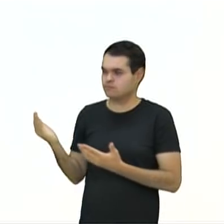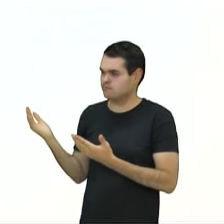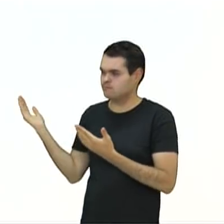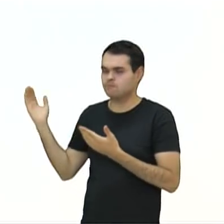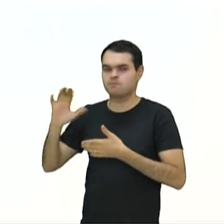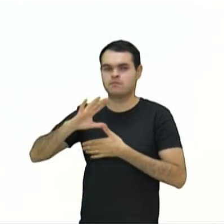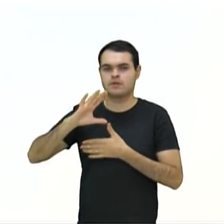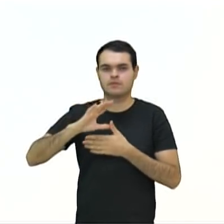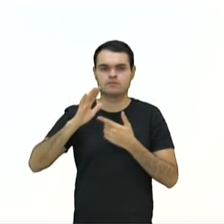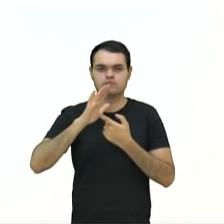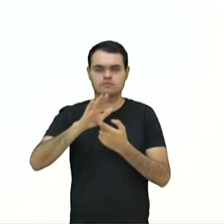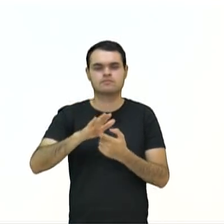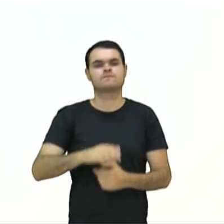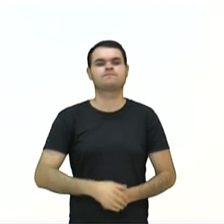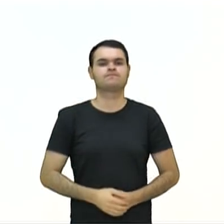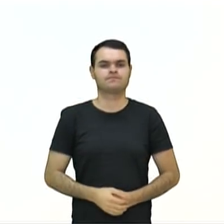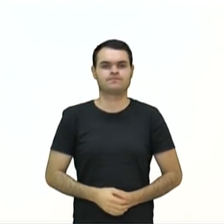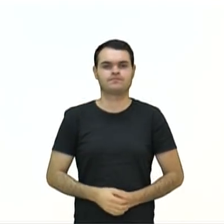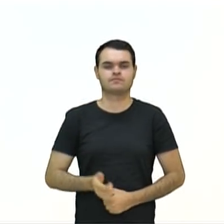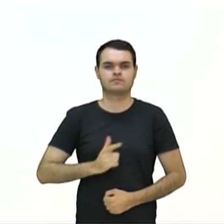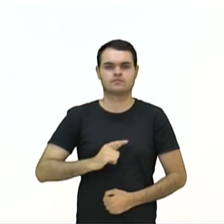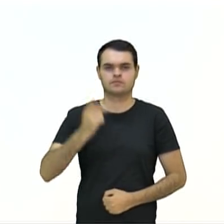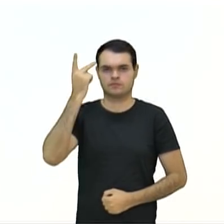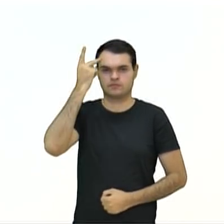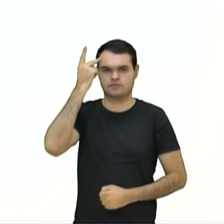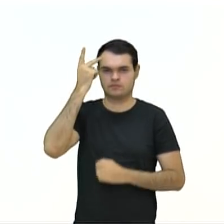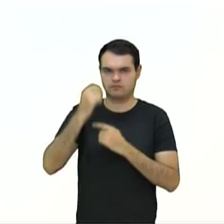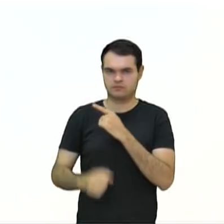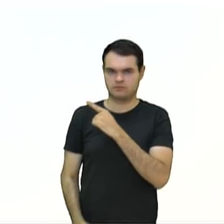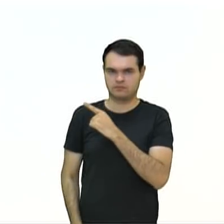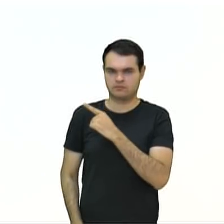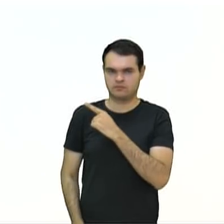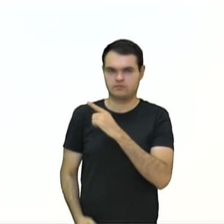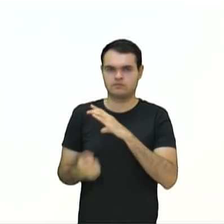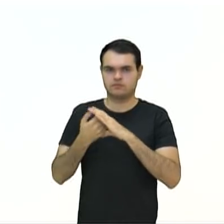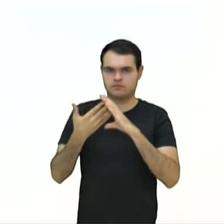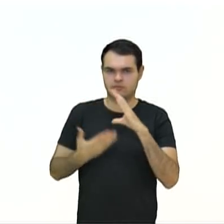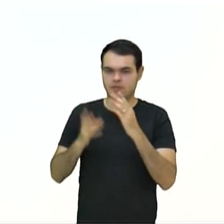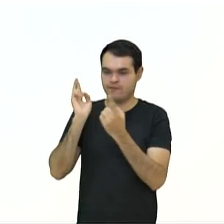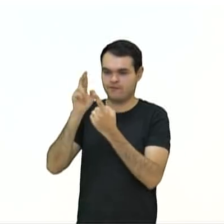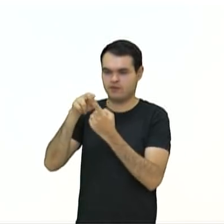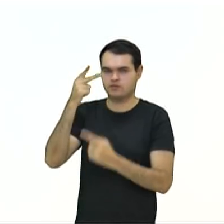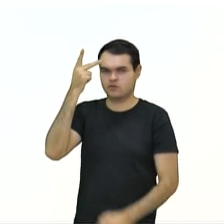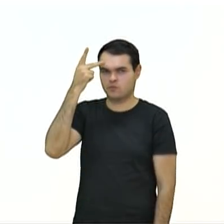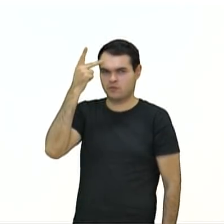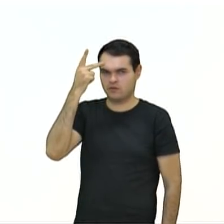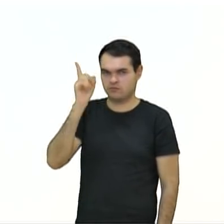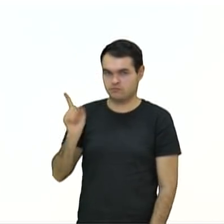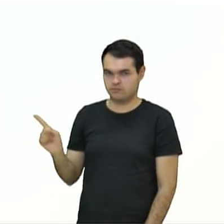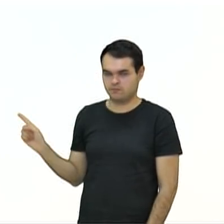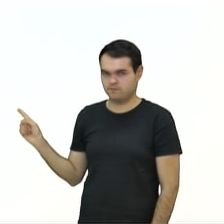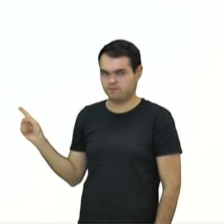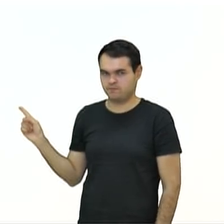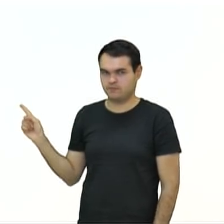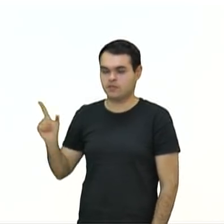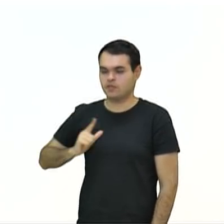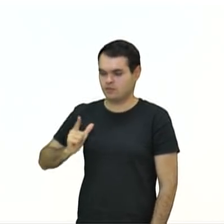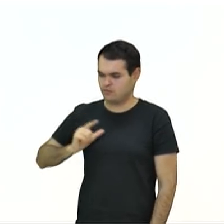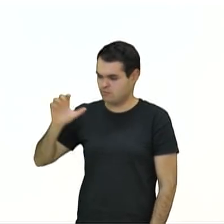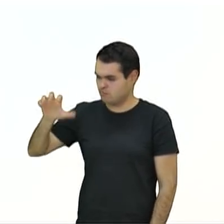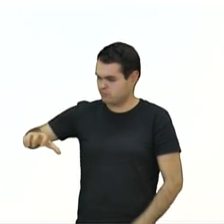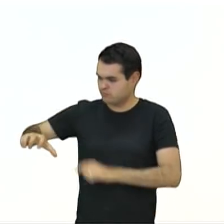gente entender. Então, eu vou ter ali, ó, São Paulo, né, essa característica de referência, e aí as